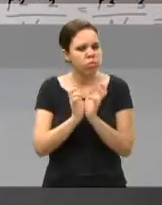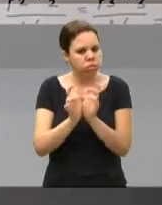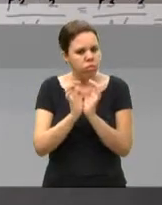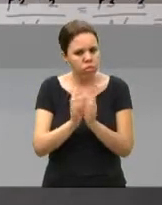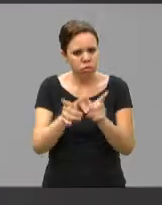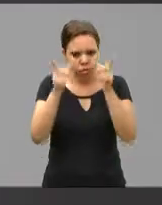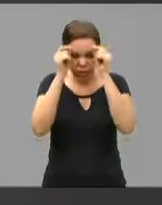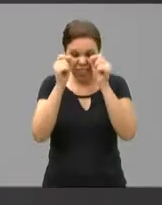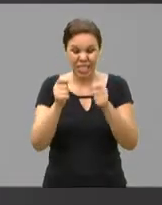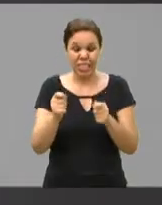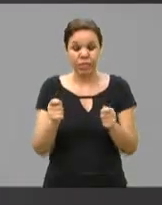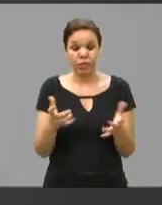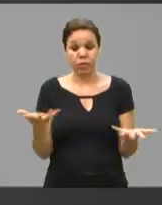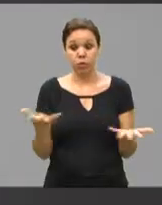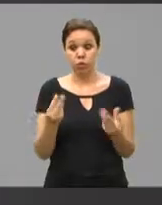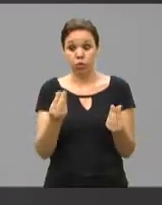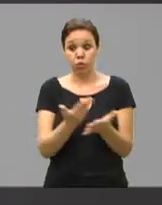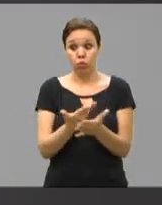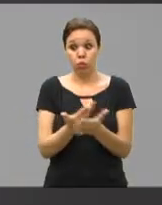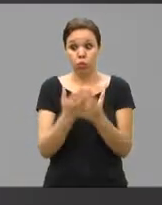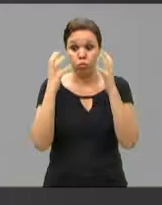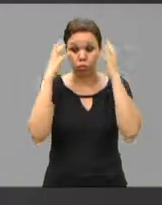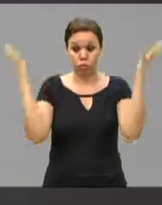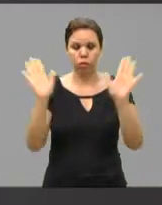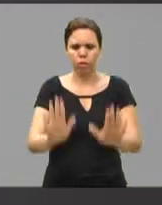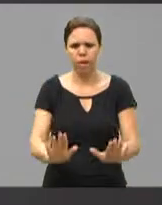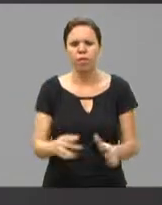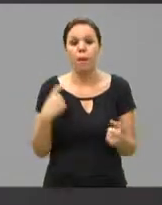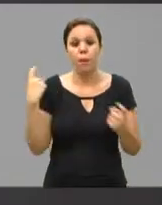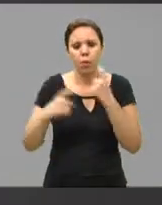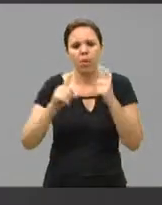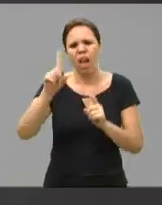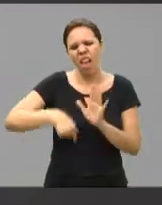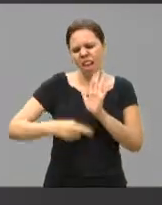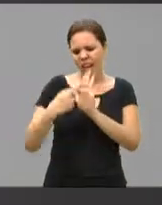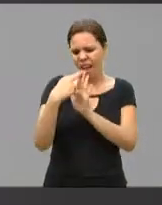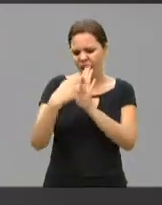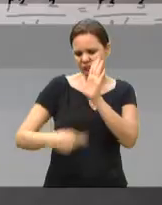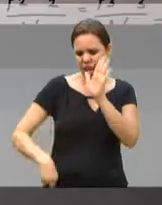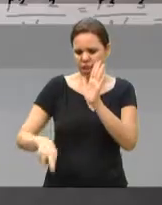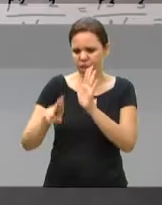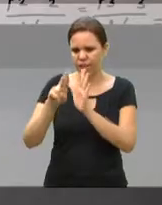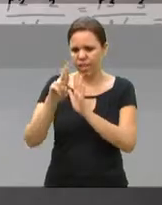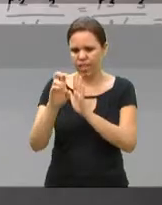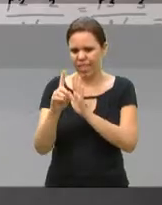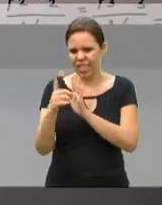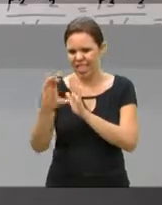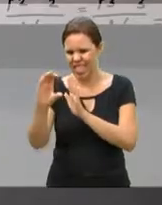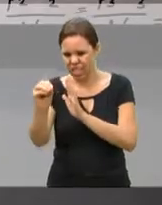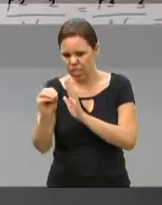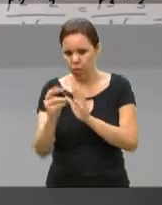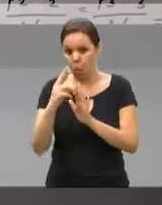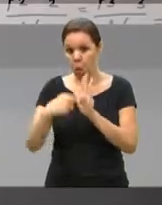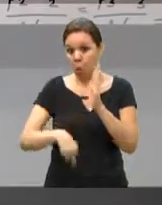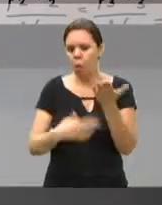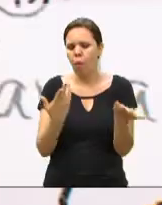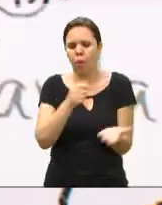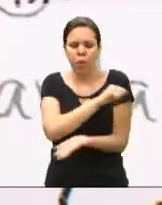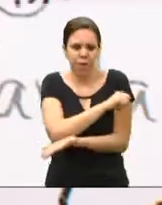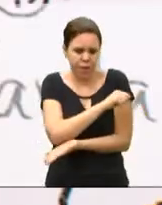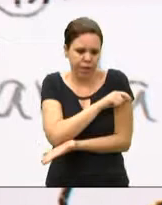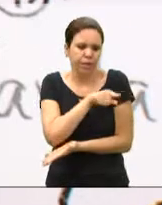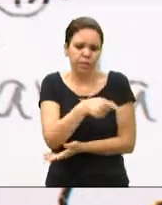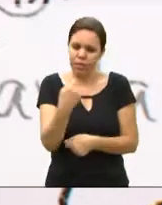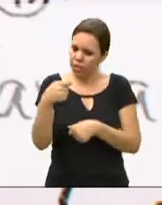né? Exatamente. Uma preocupação bastante também é com a redação. Como é que faz? Sim. A redação, o aluno ele precisa